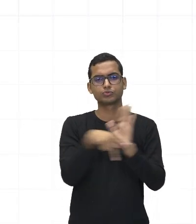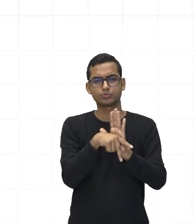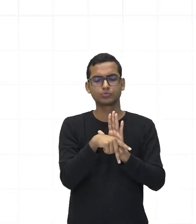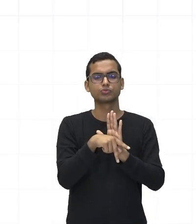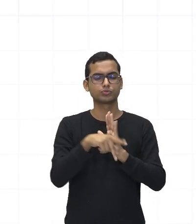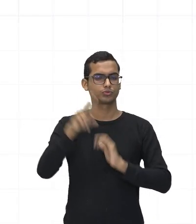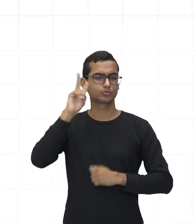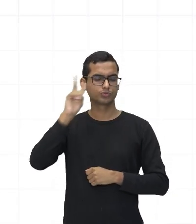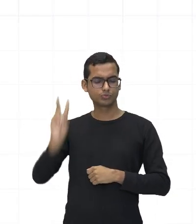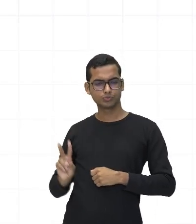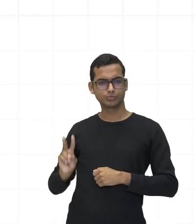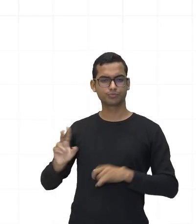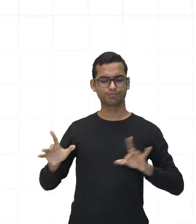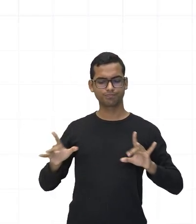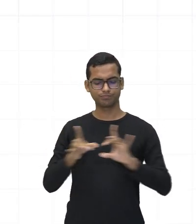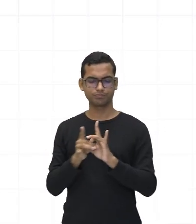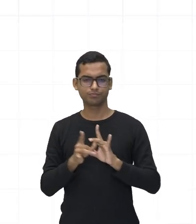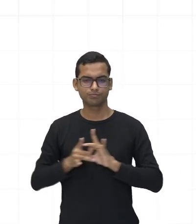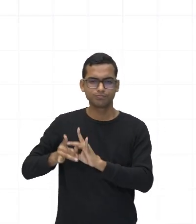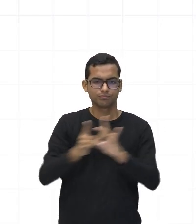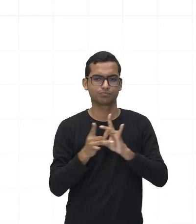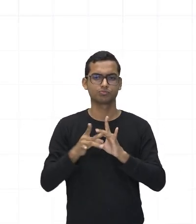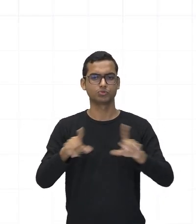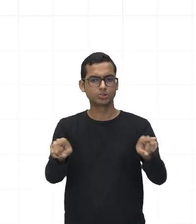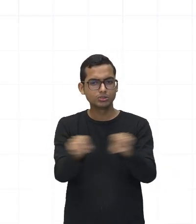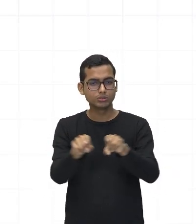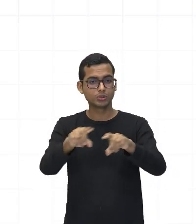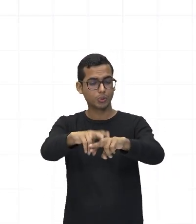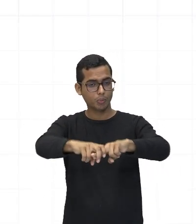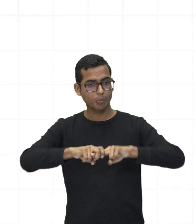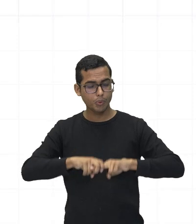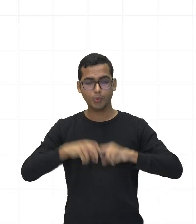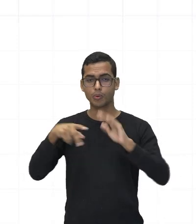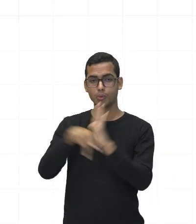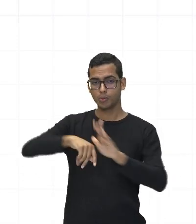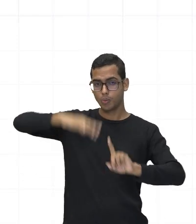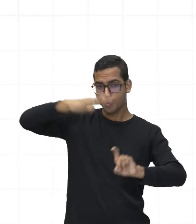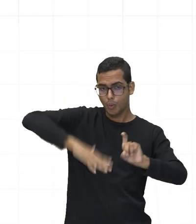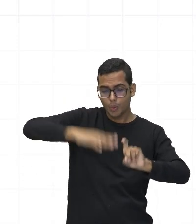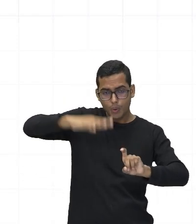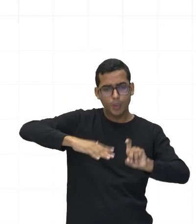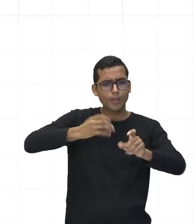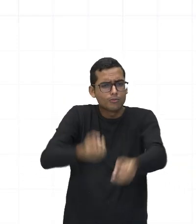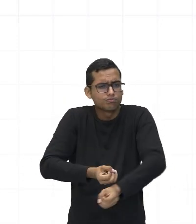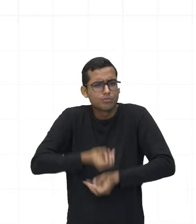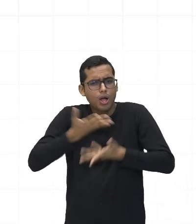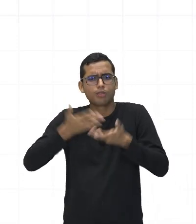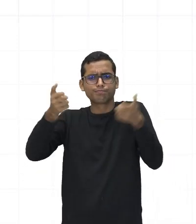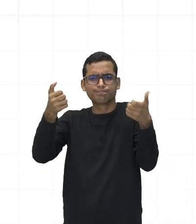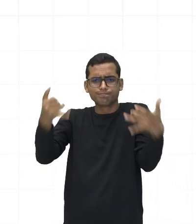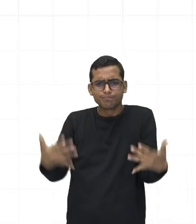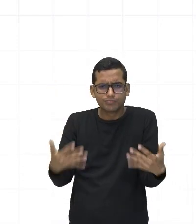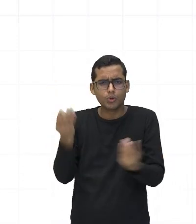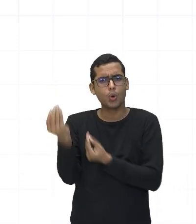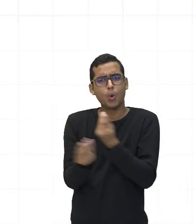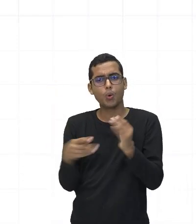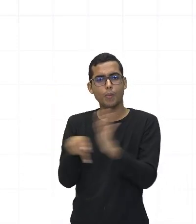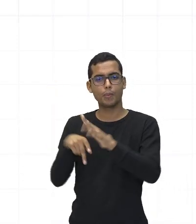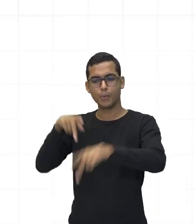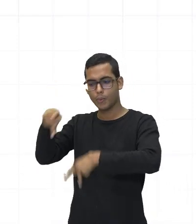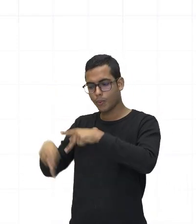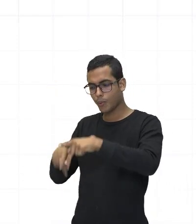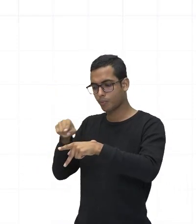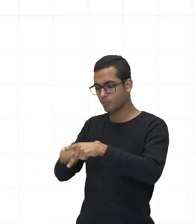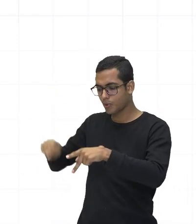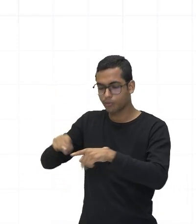própria história. Por isso é que os mitos eles vão falar como aquele povo, como